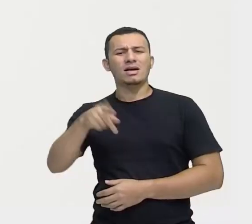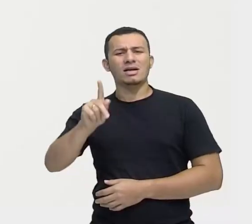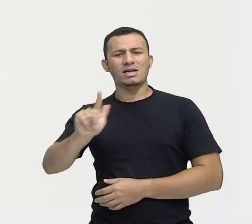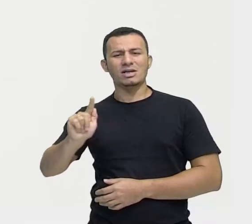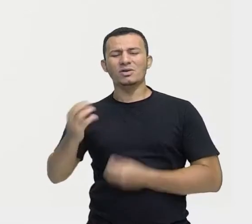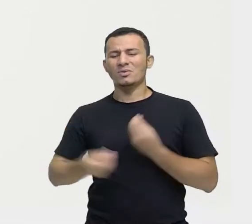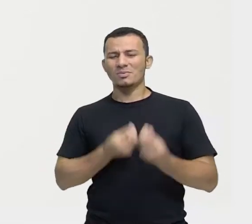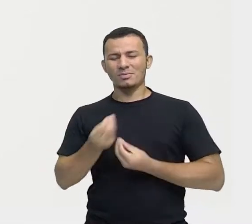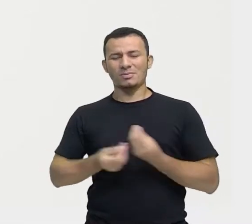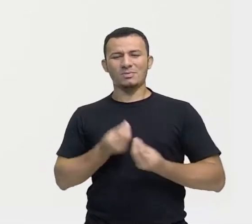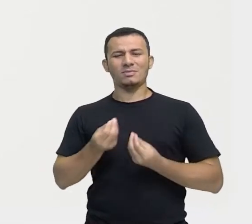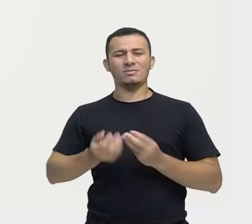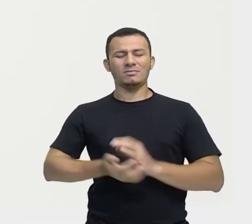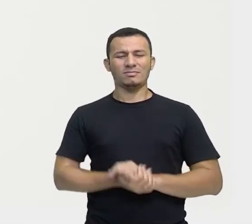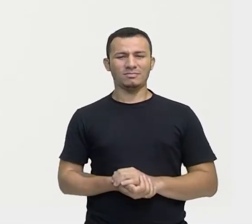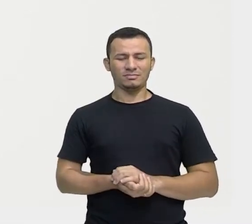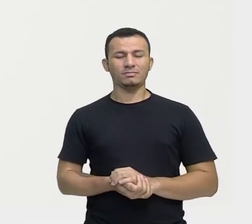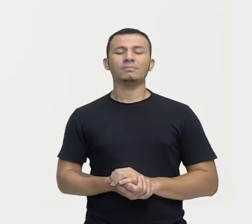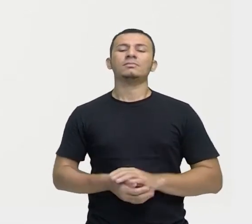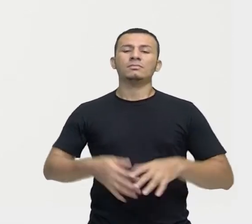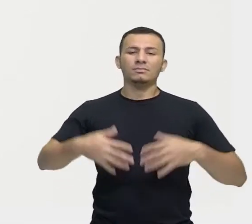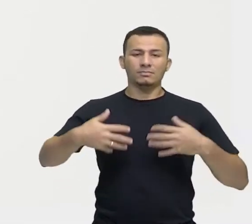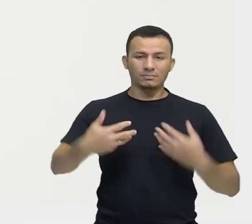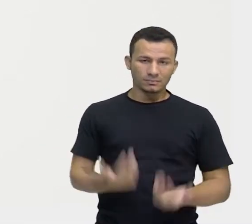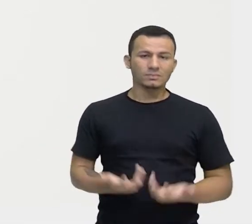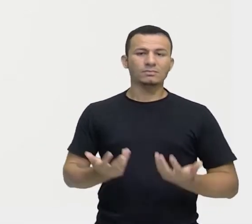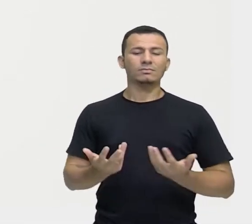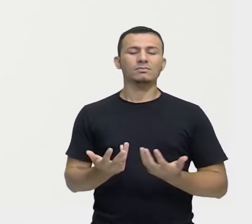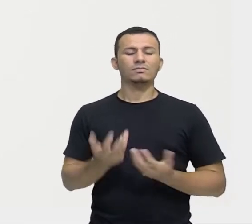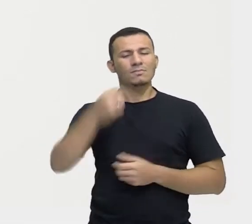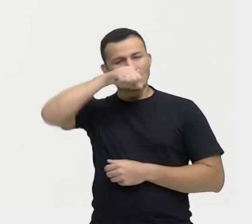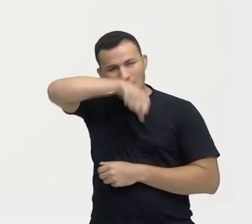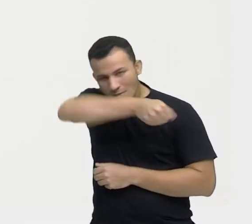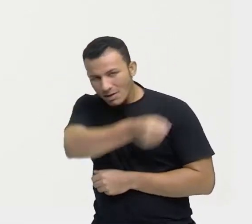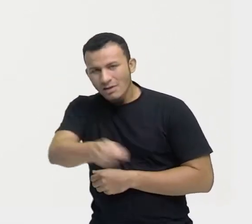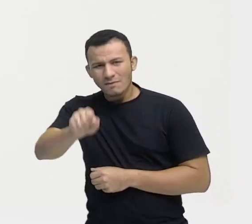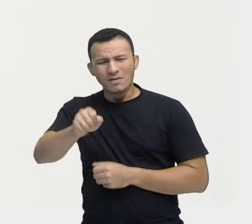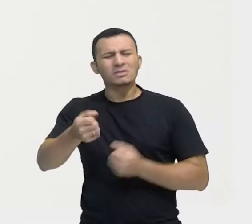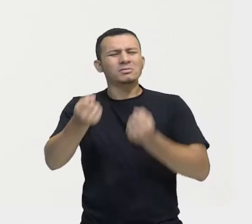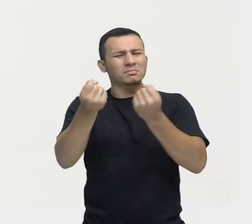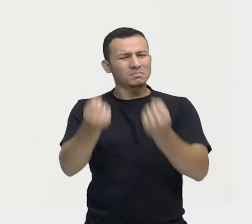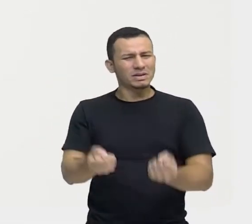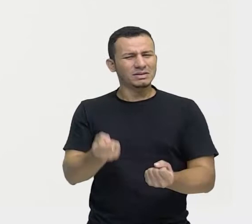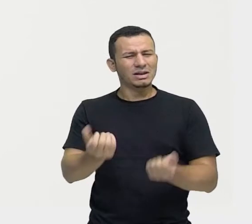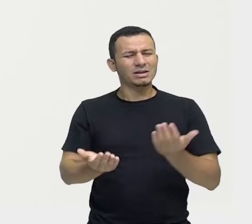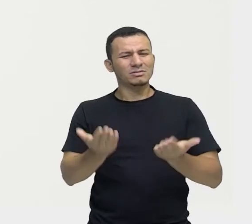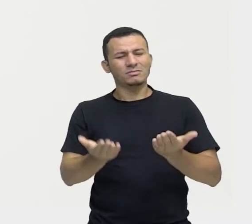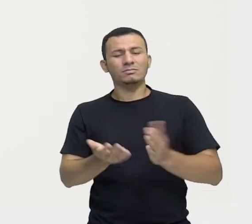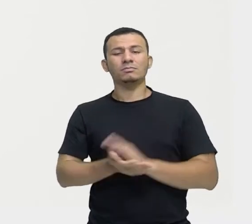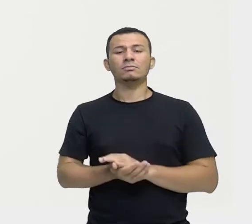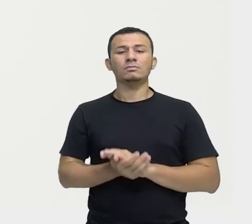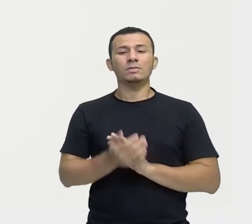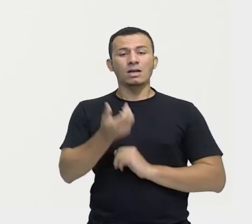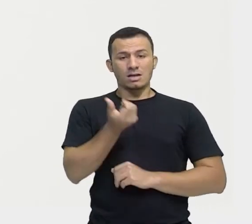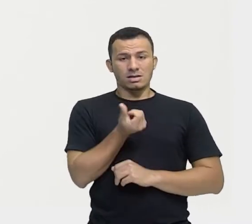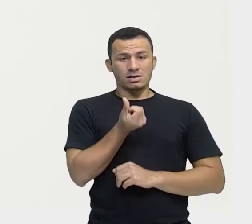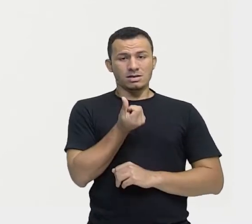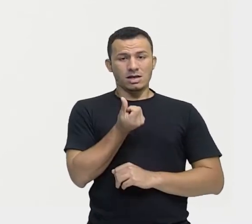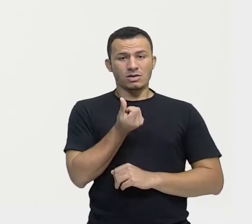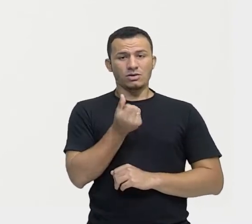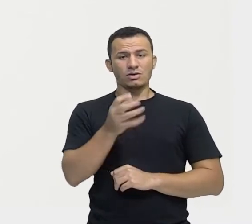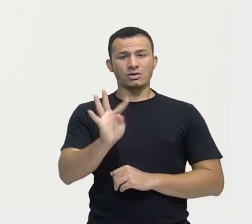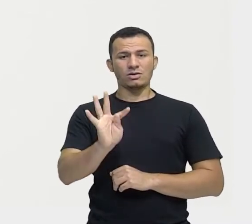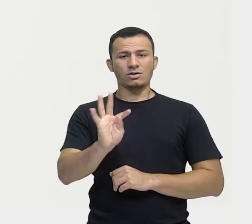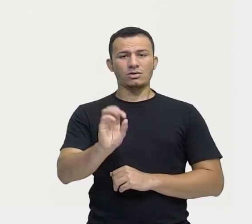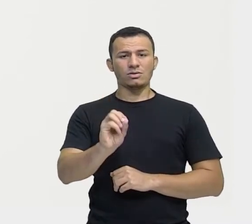Vamos lá comigo. Bom, nosso elefante ele pesa aqui um total de 6